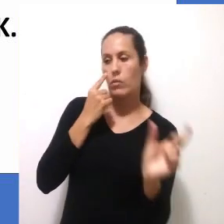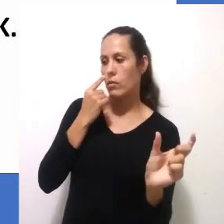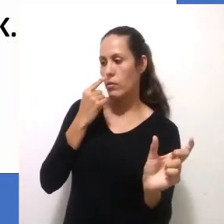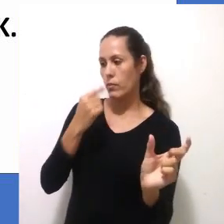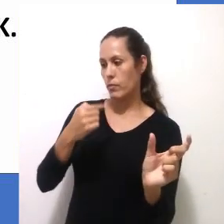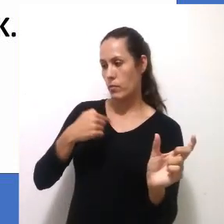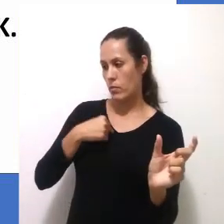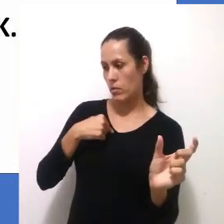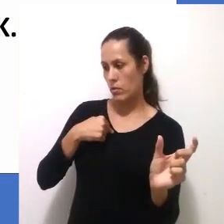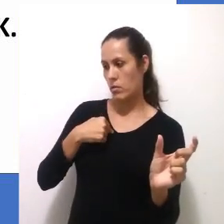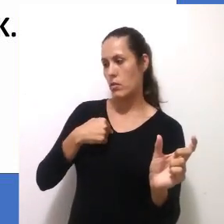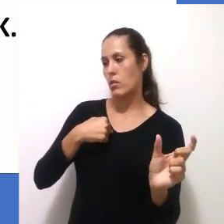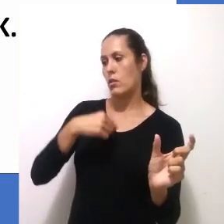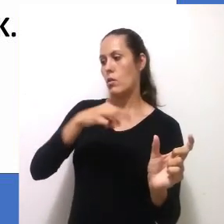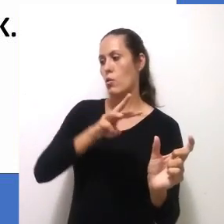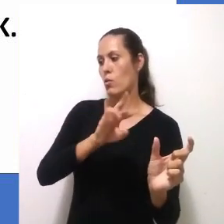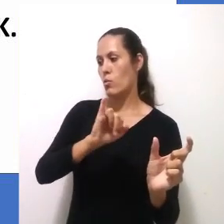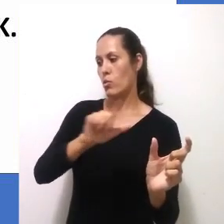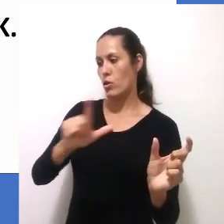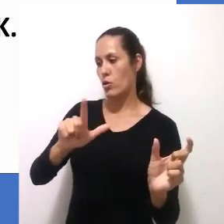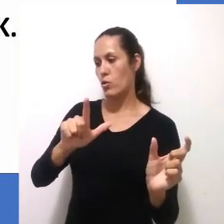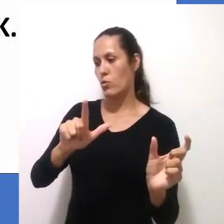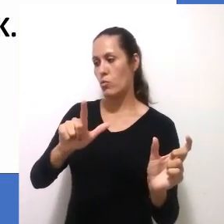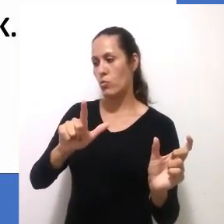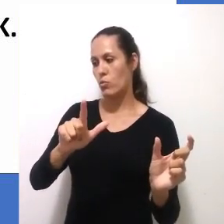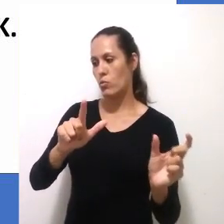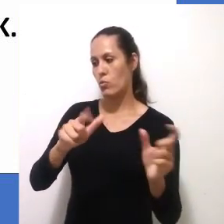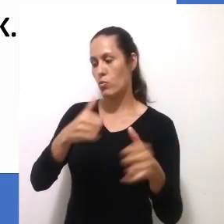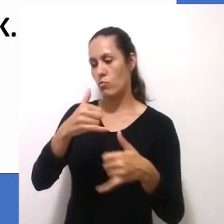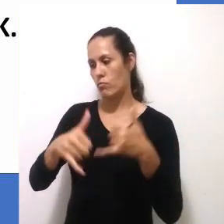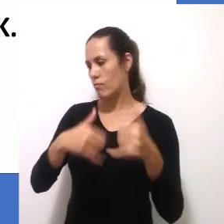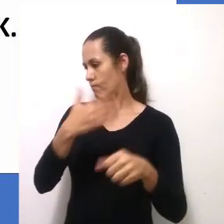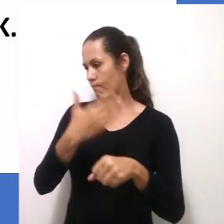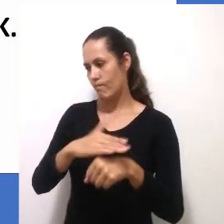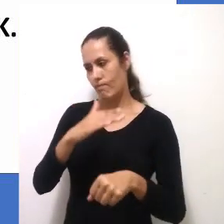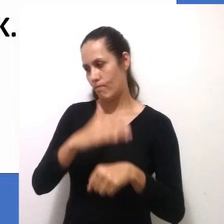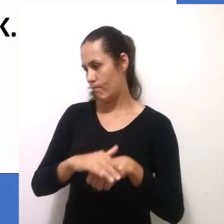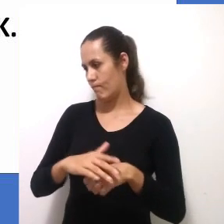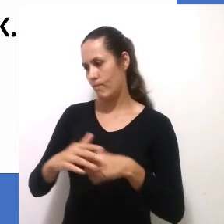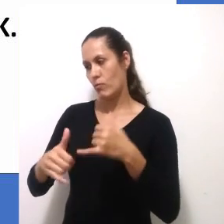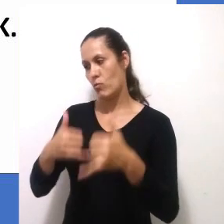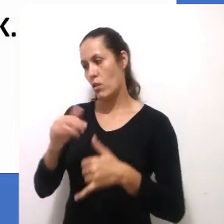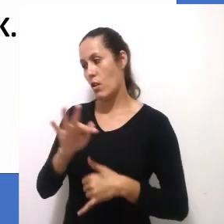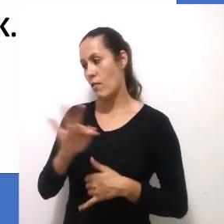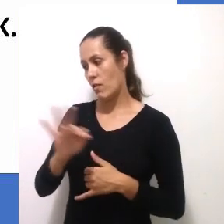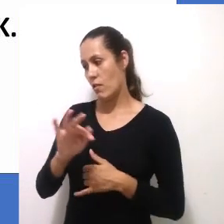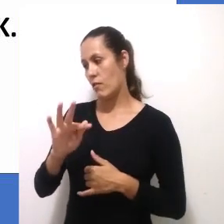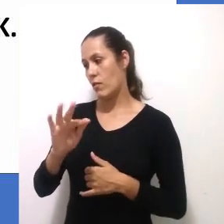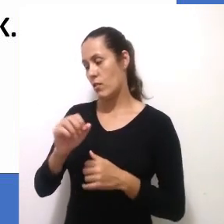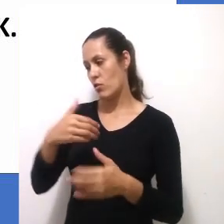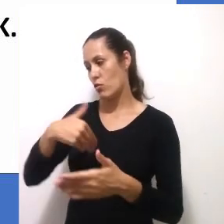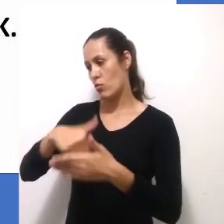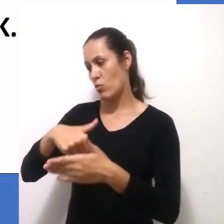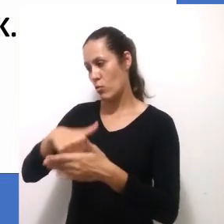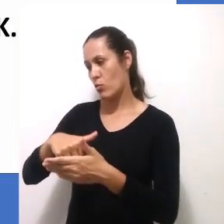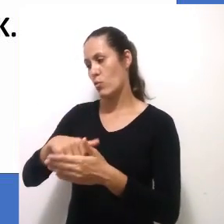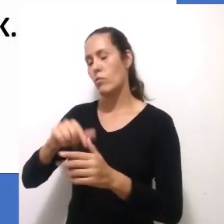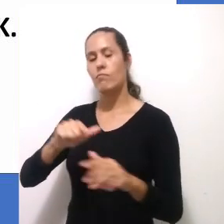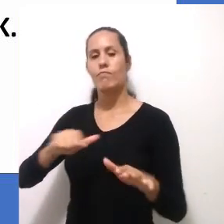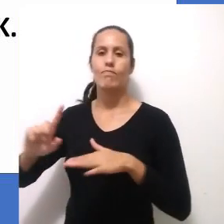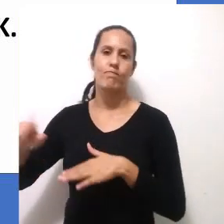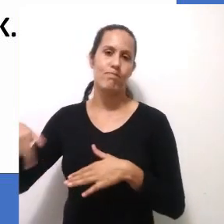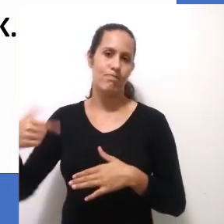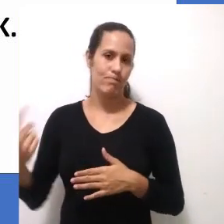ó. I will not practice. Eu não irei praticar FIFA Soccer next week.